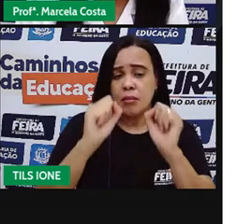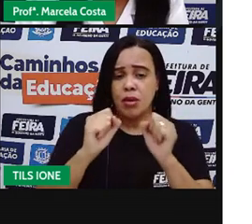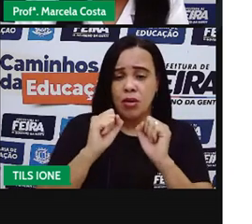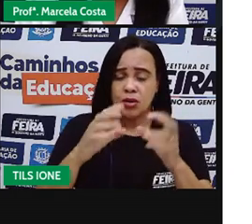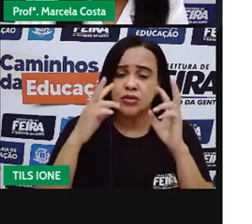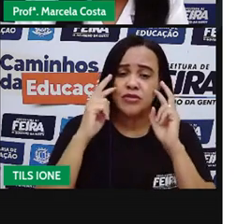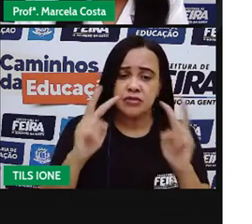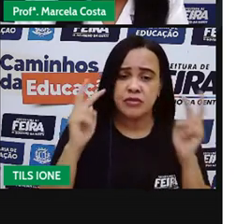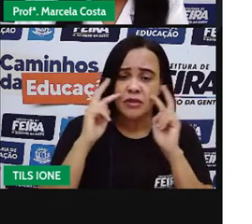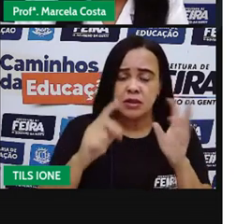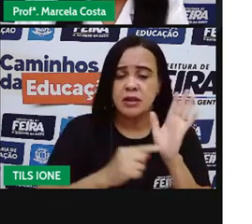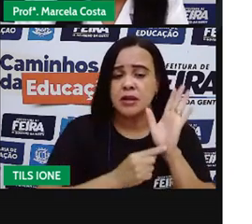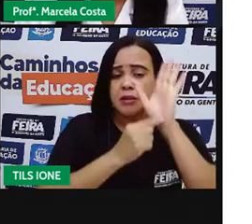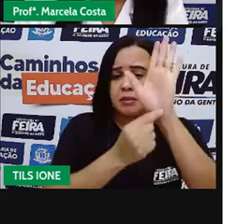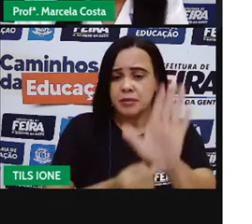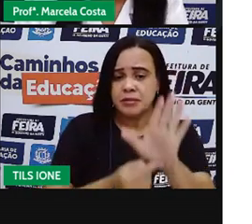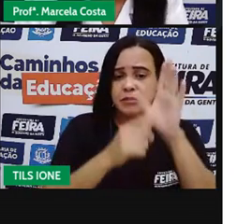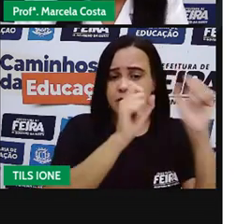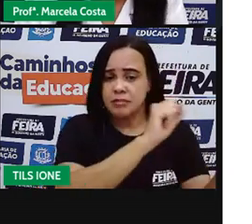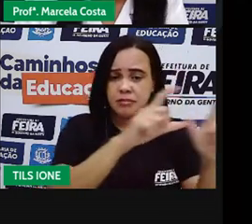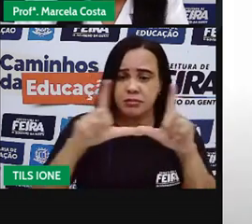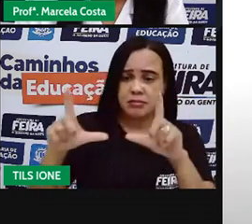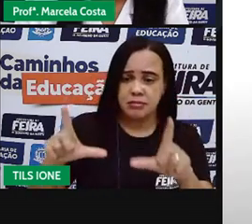na apresentação.